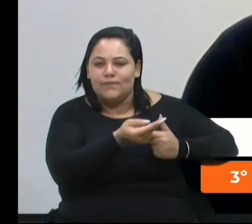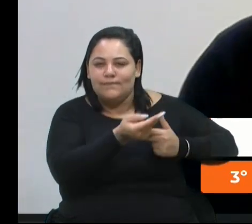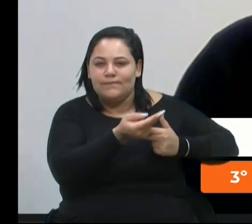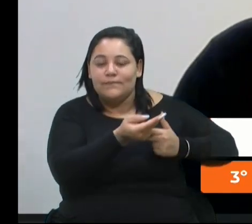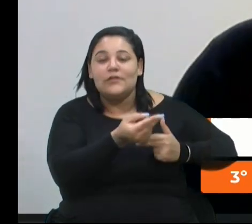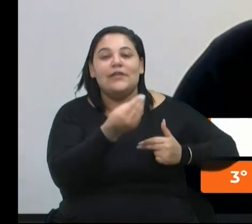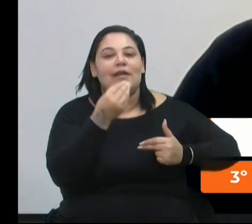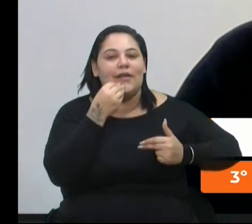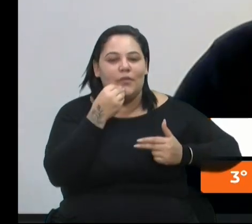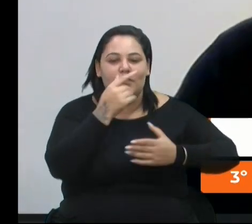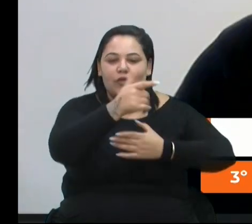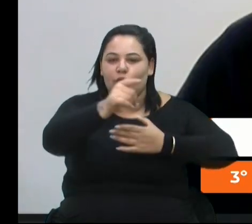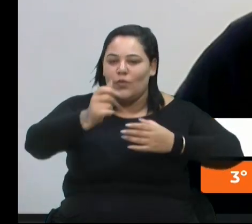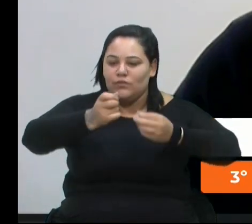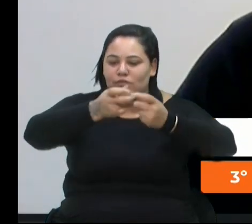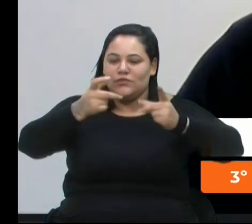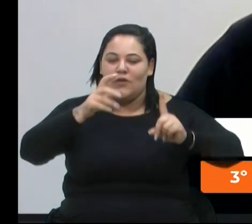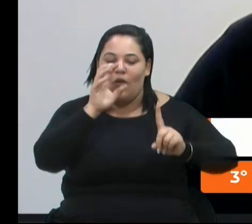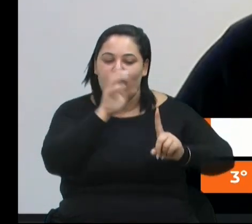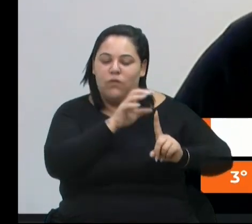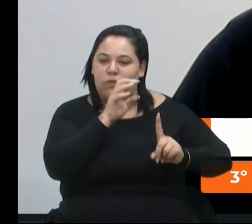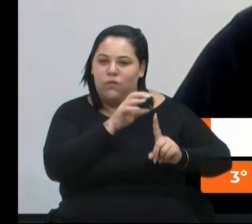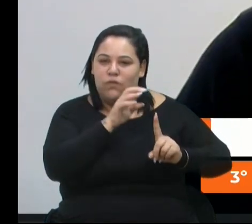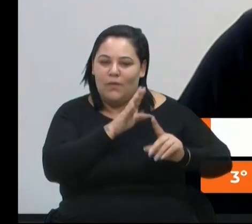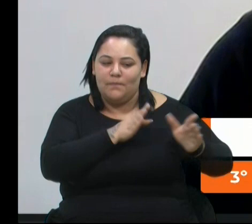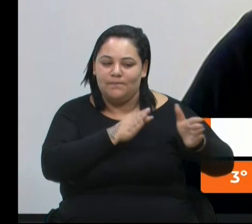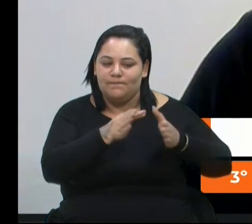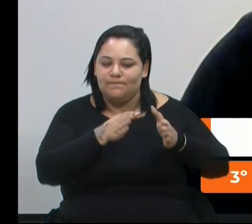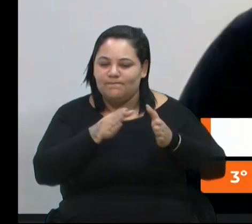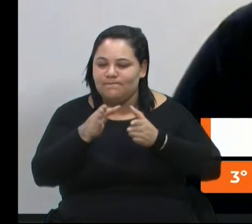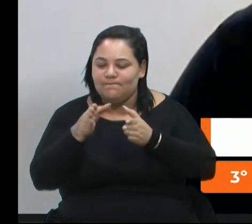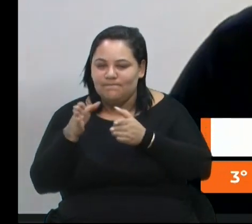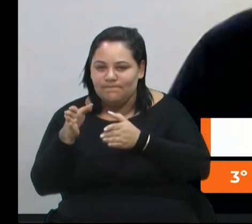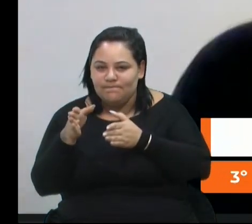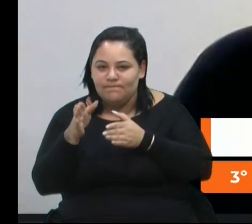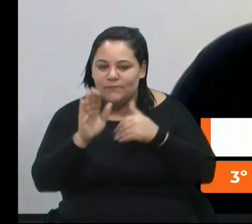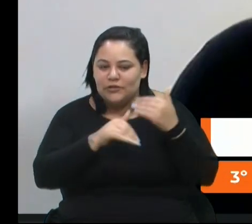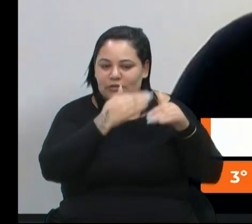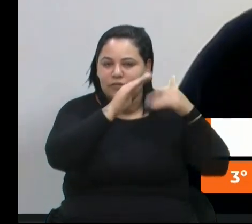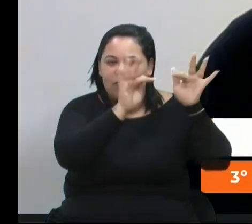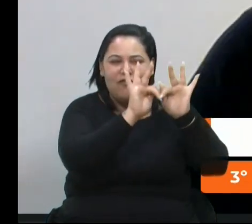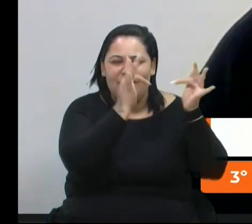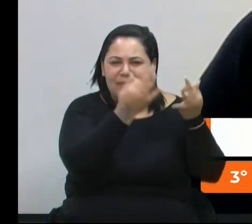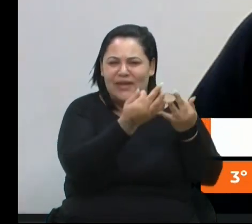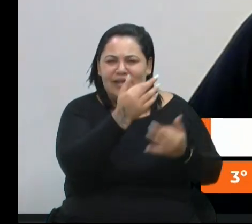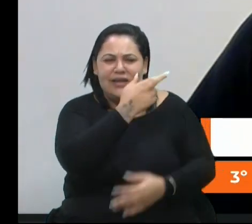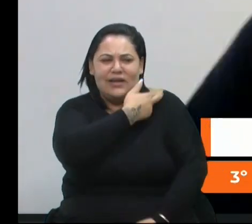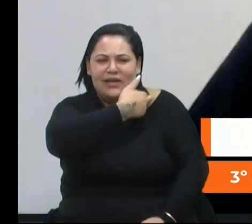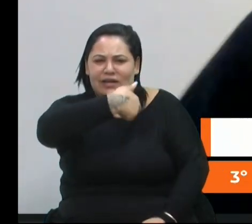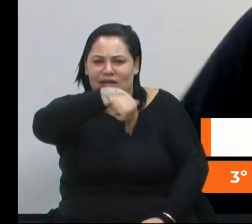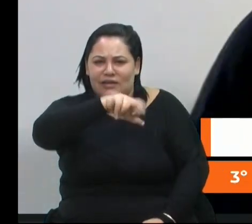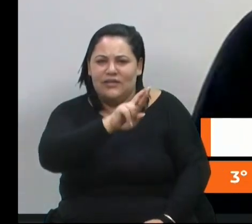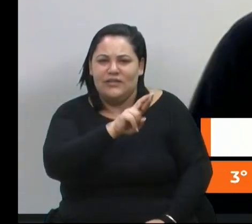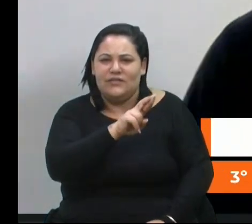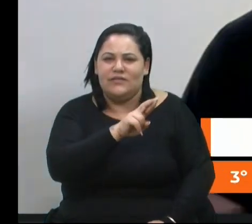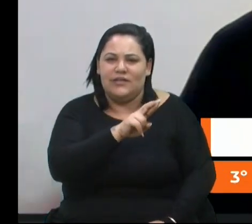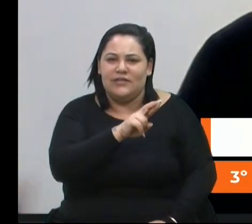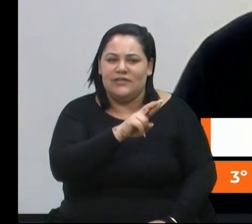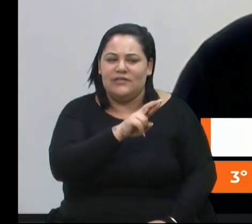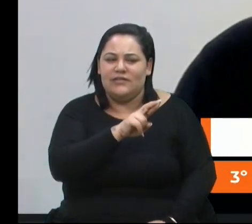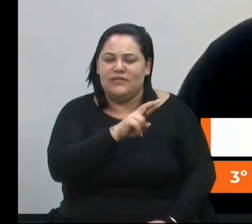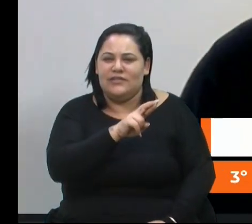fatores influenciam nessas fases de desenvolvimento, tanto família, quanto religião, quanto